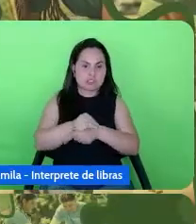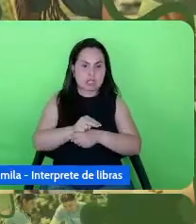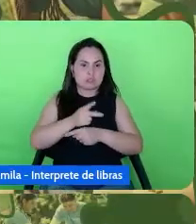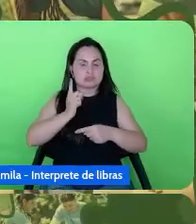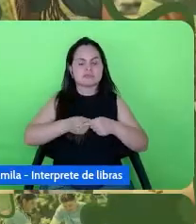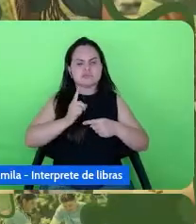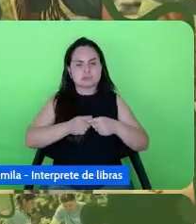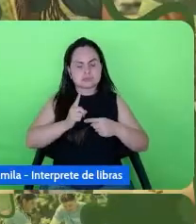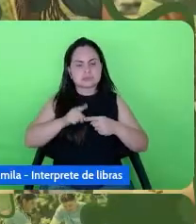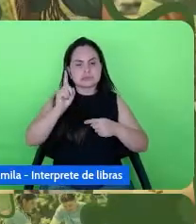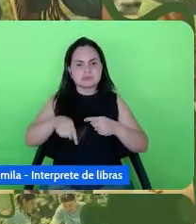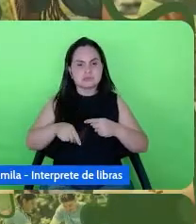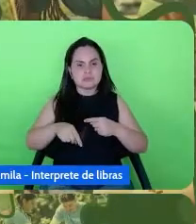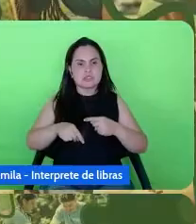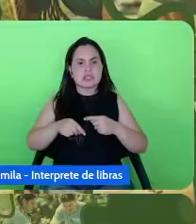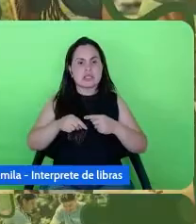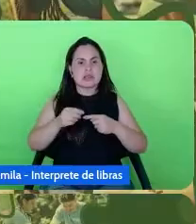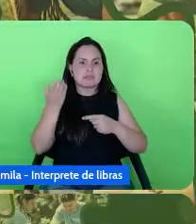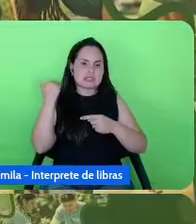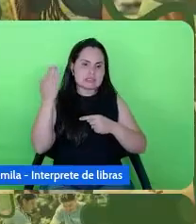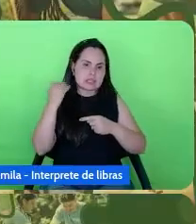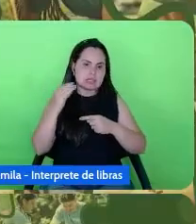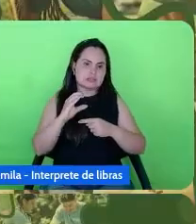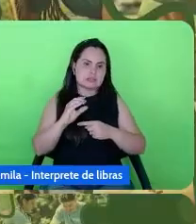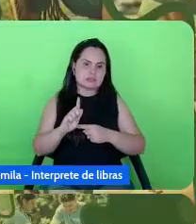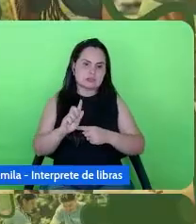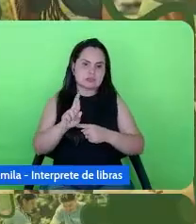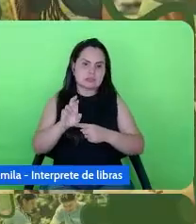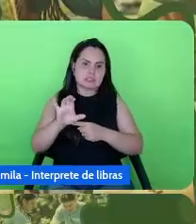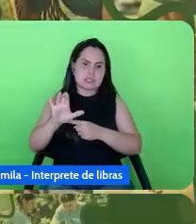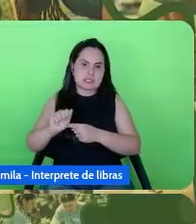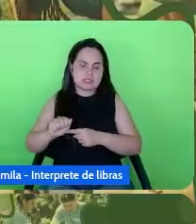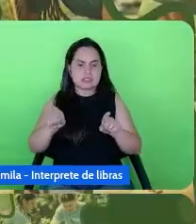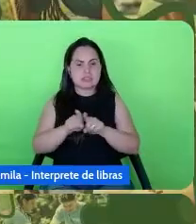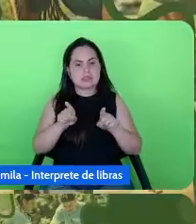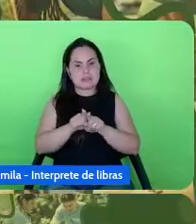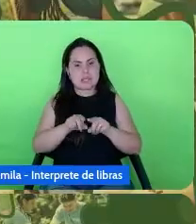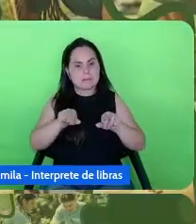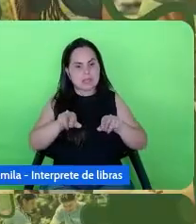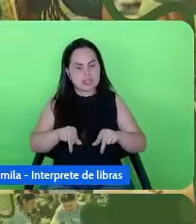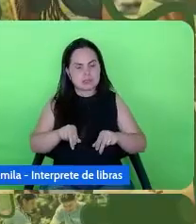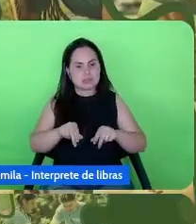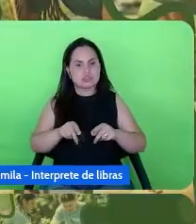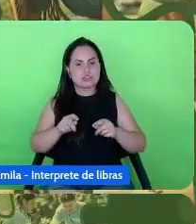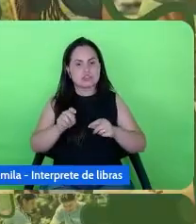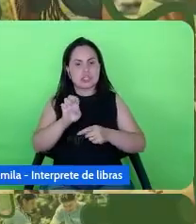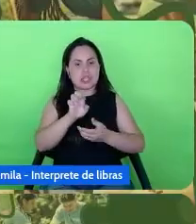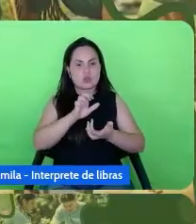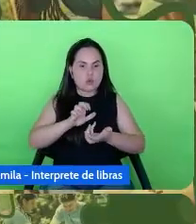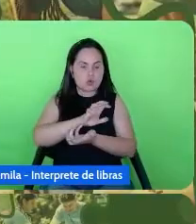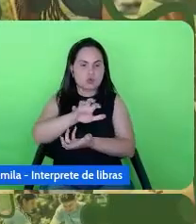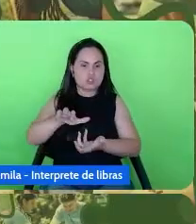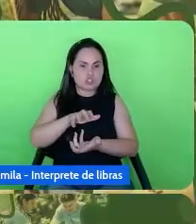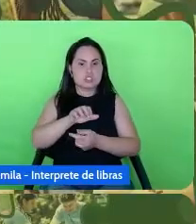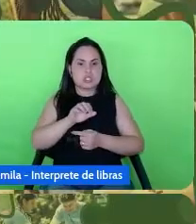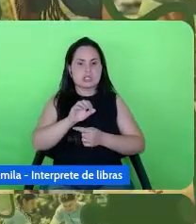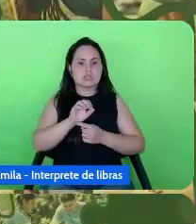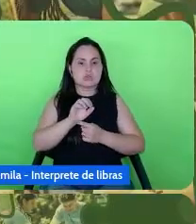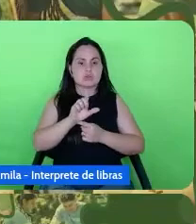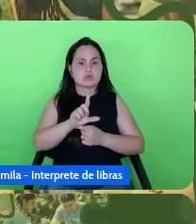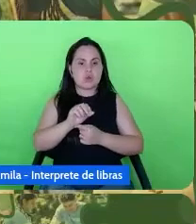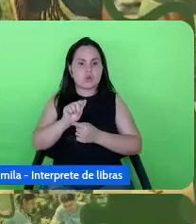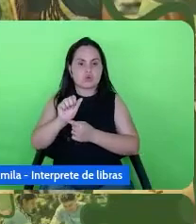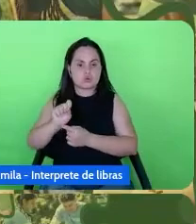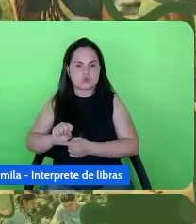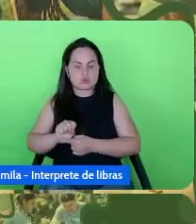conceito de economia lá da Grécia Antiga. Vem da mesma matriz de ecologia, oikos logos, do grego,